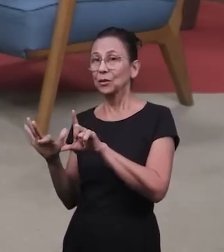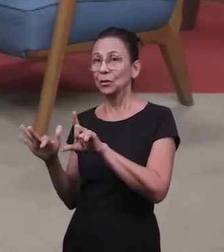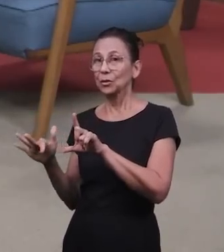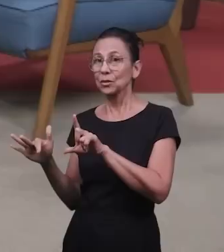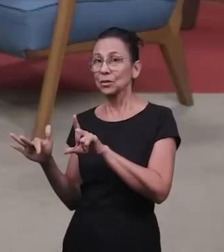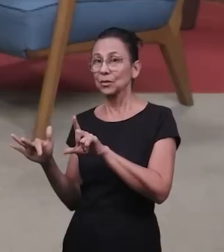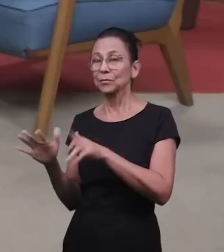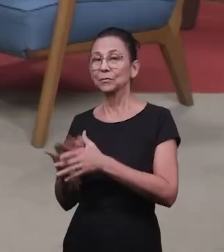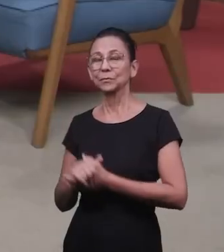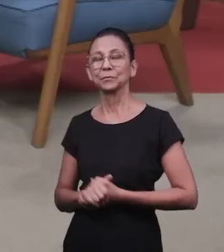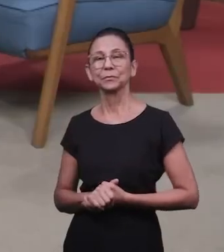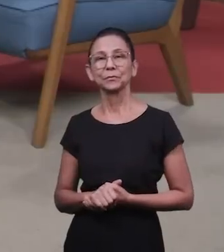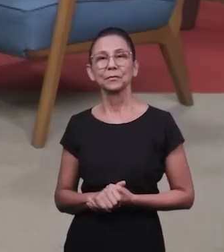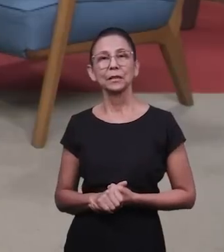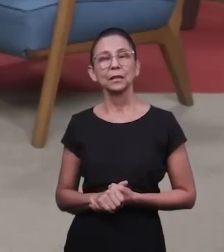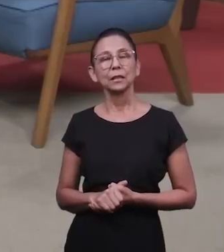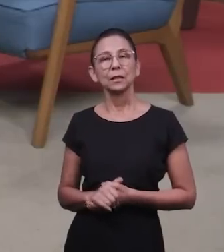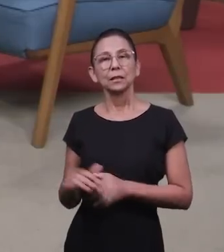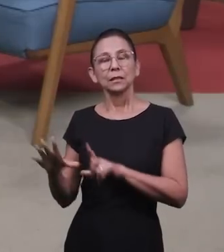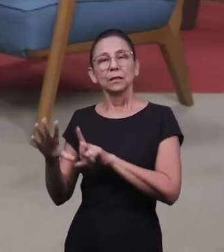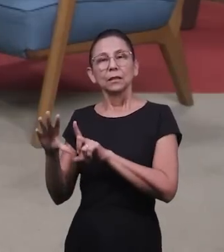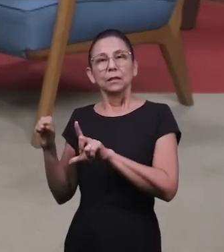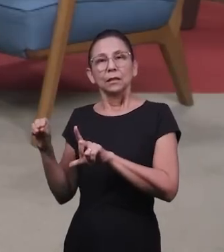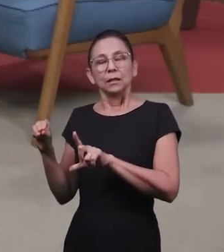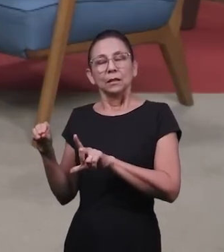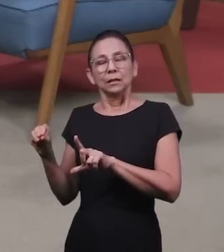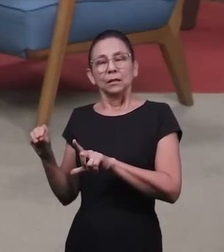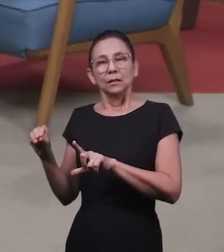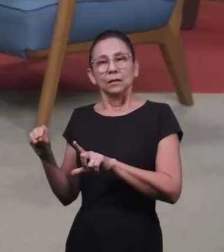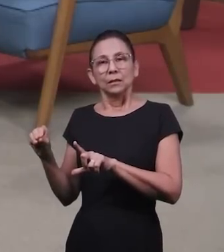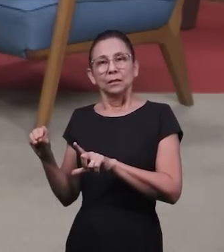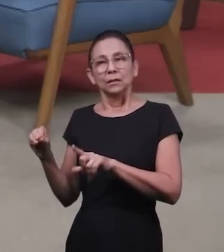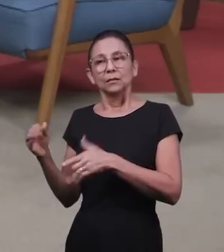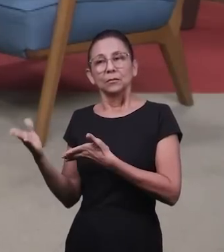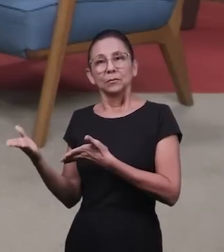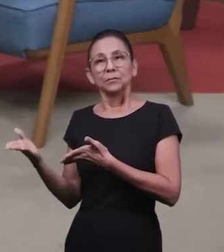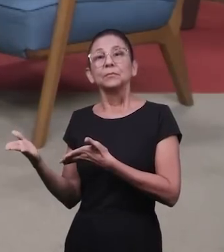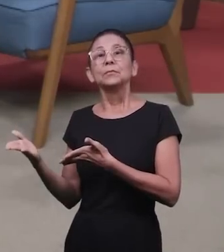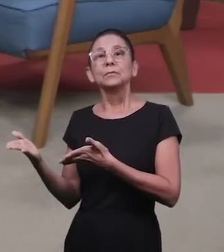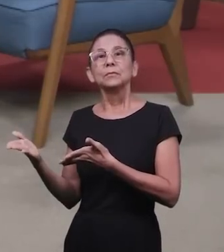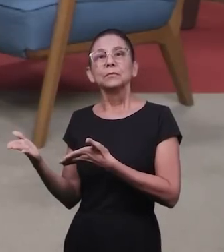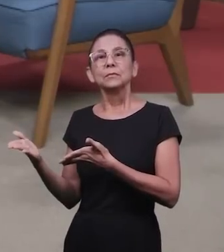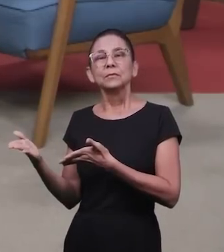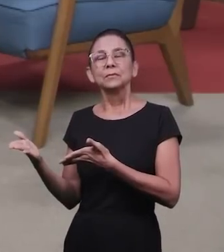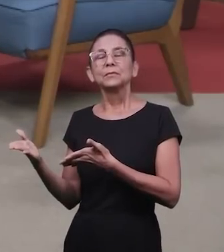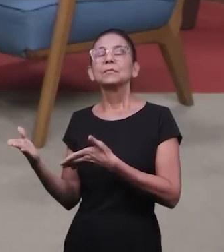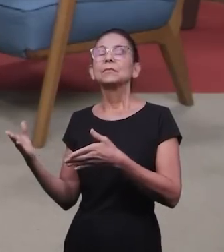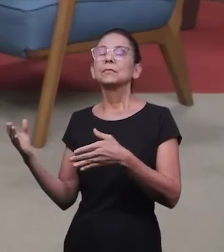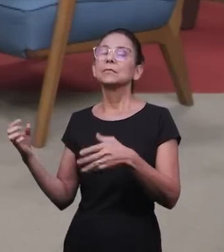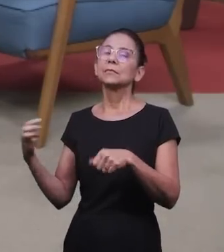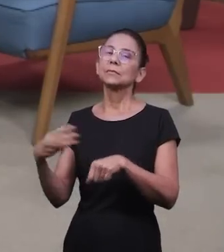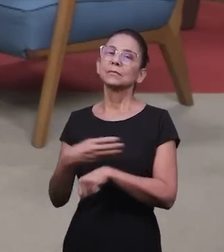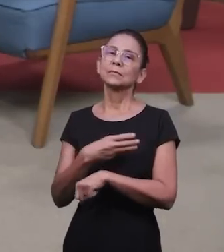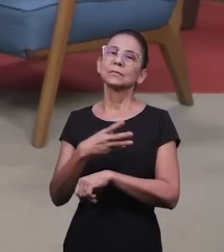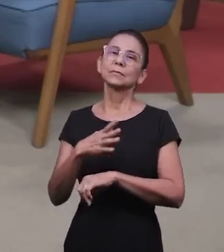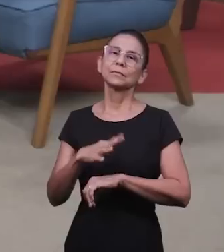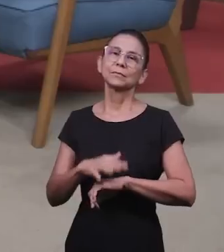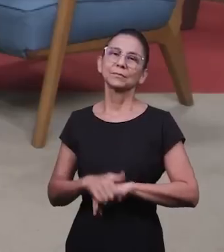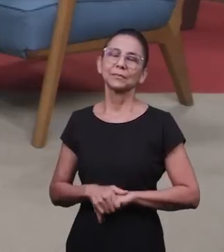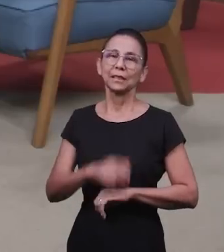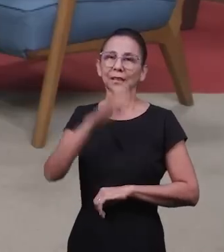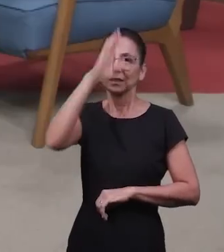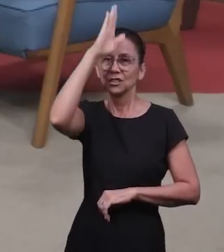não quiser anotar o número, você pode apontar a câmera do seu celular para esse QR Code e aí você, o seu aparelho já vai fazer a ligação e ela é,